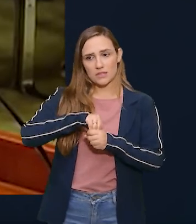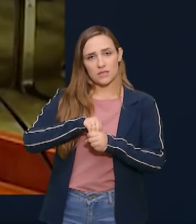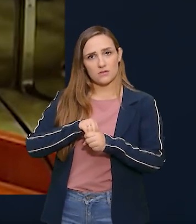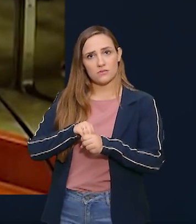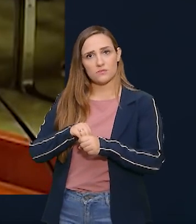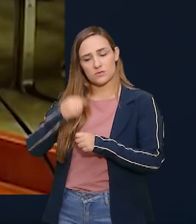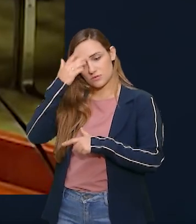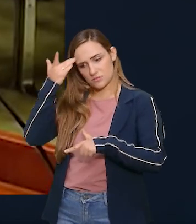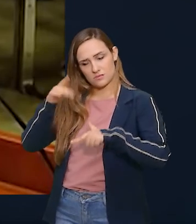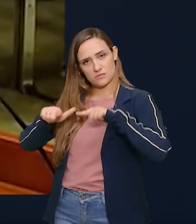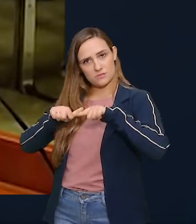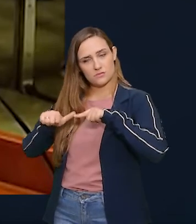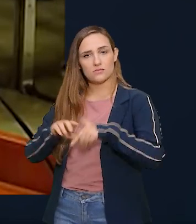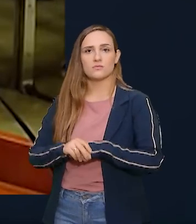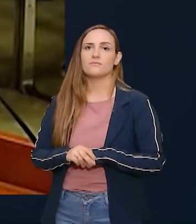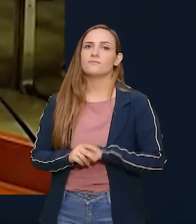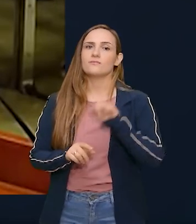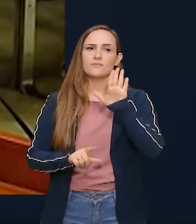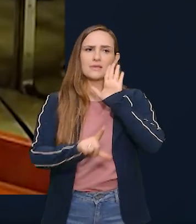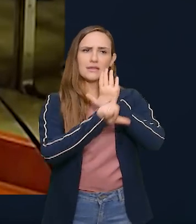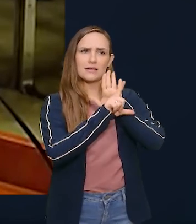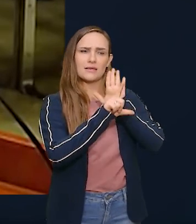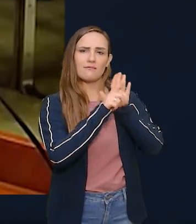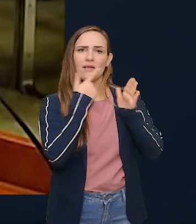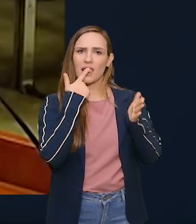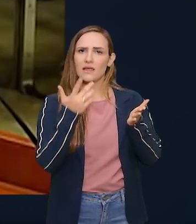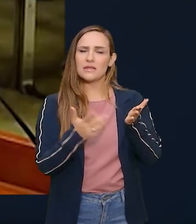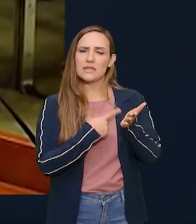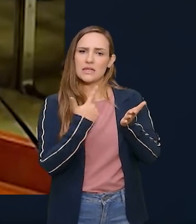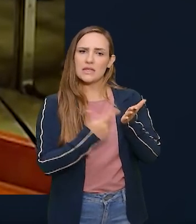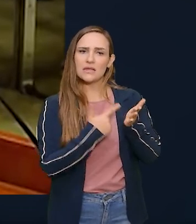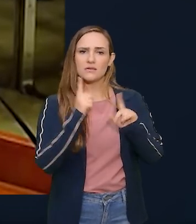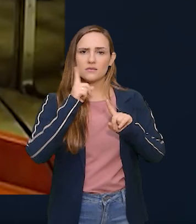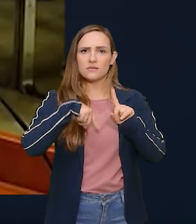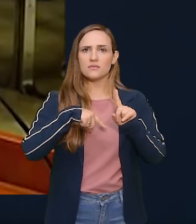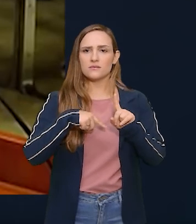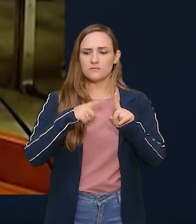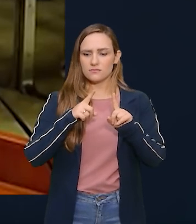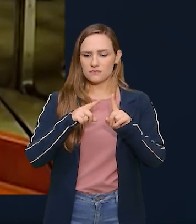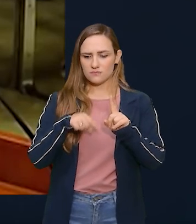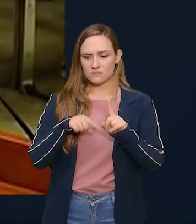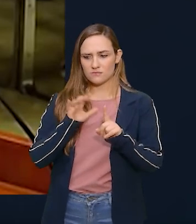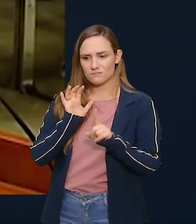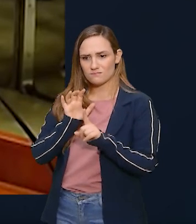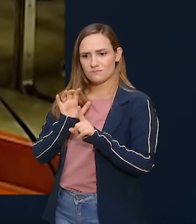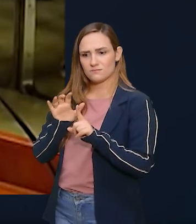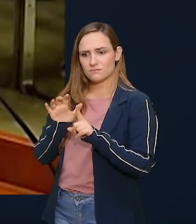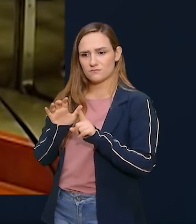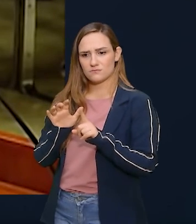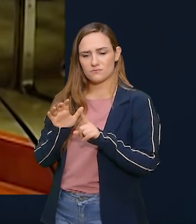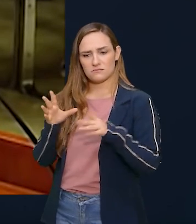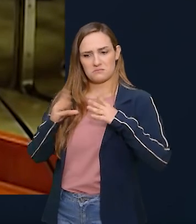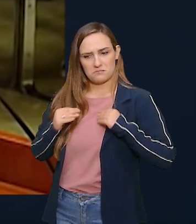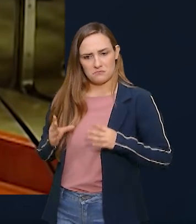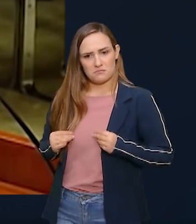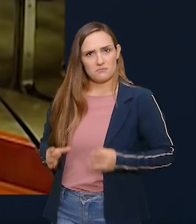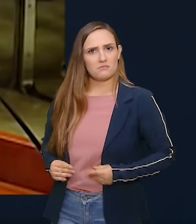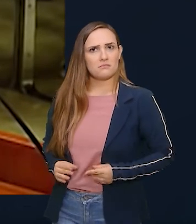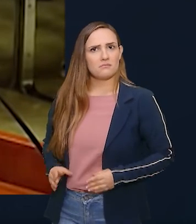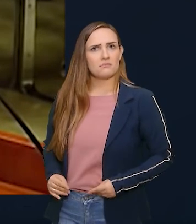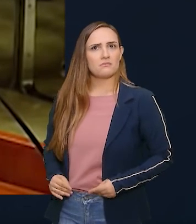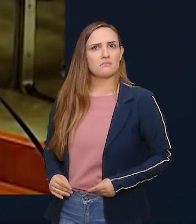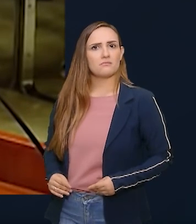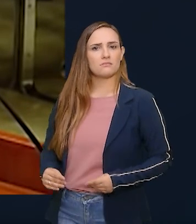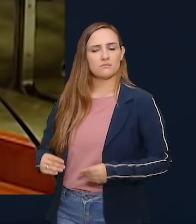em seus funcionários. A lei classifica como revista íntima a prática de despimento coercitivo ou de